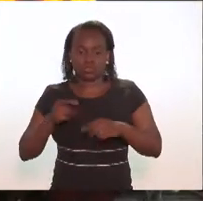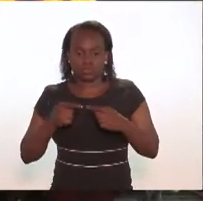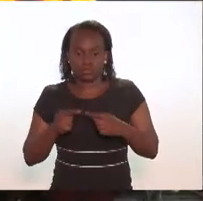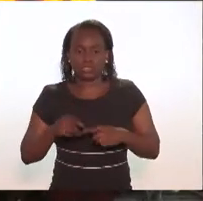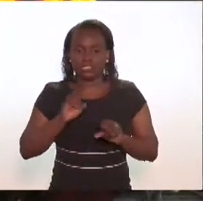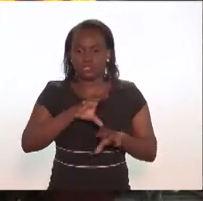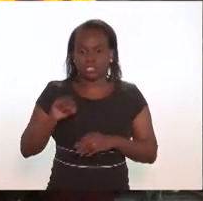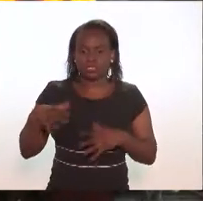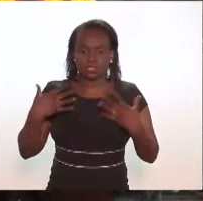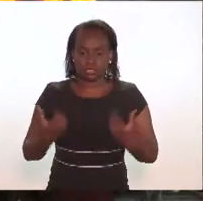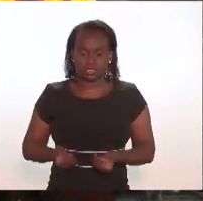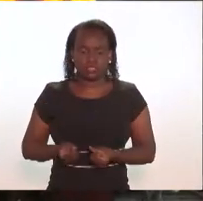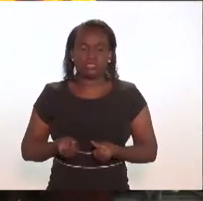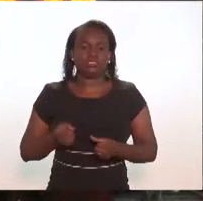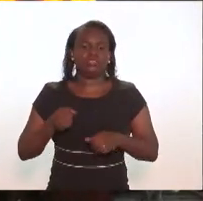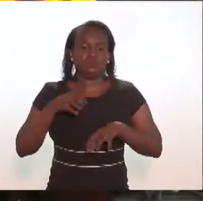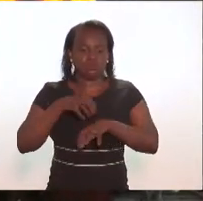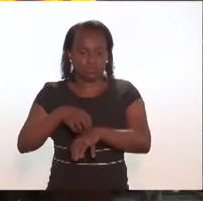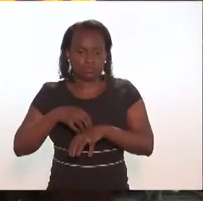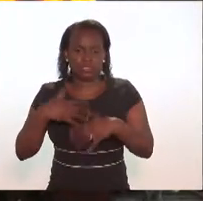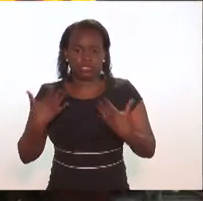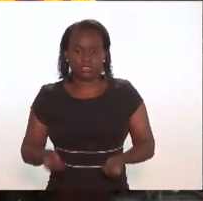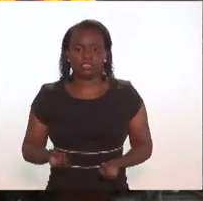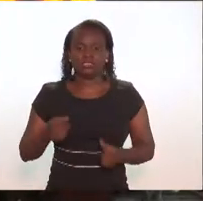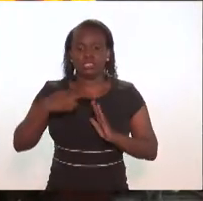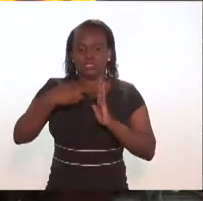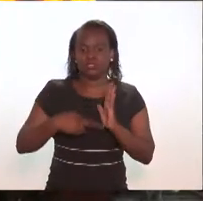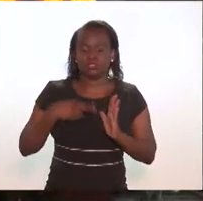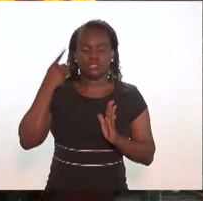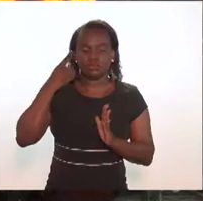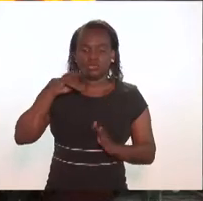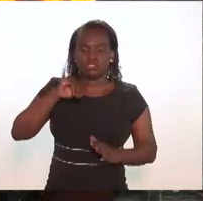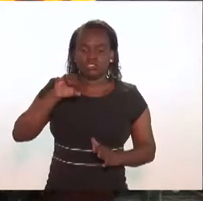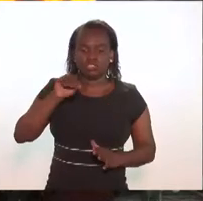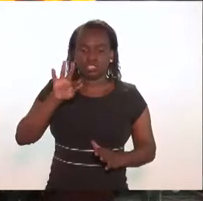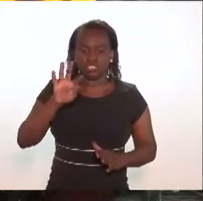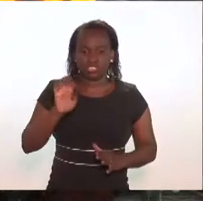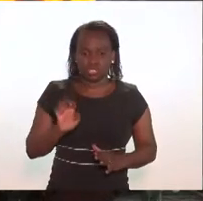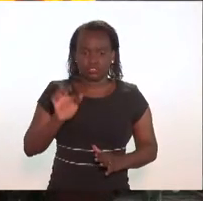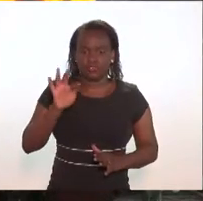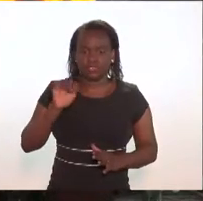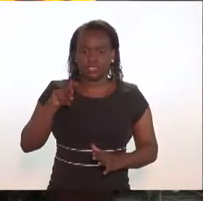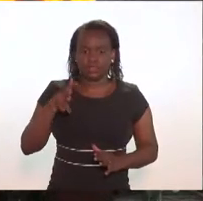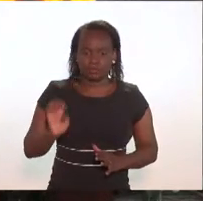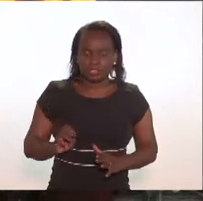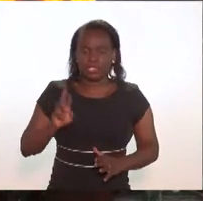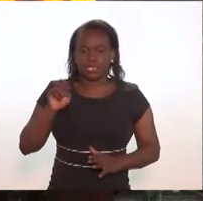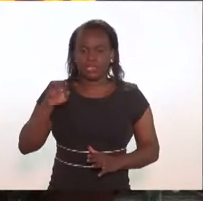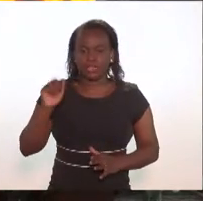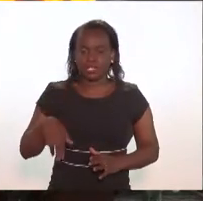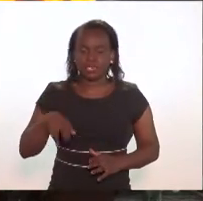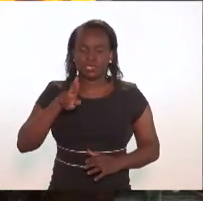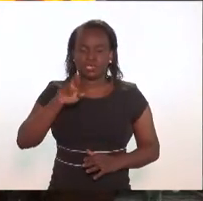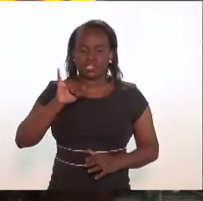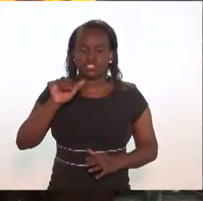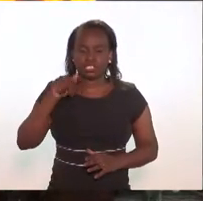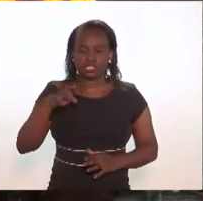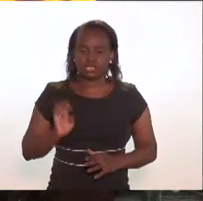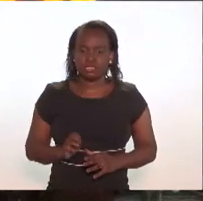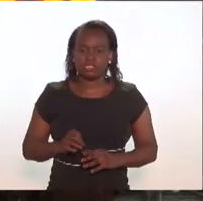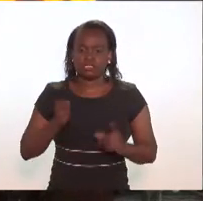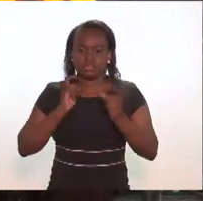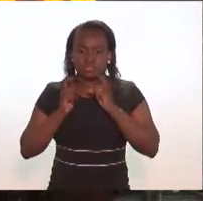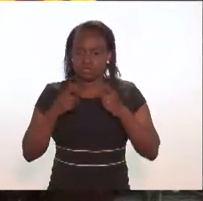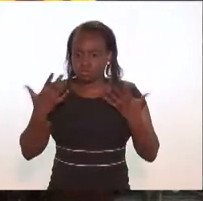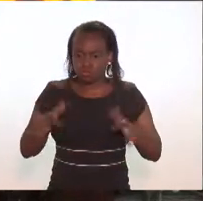Educação favorável. Transporte favorável. Relatores, deputado Jorge Felipe Neto, Renan Ferreirinha e enfermeira Rejane. Em discussão. Não